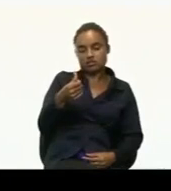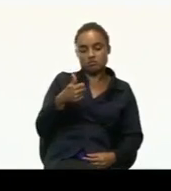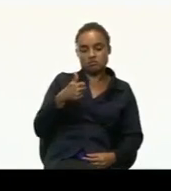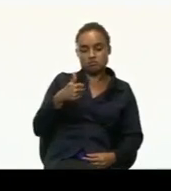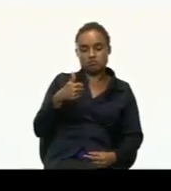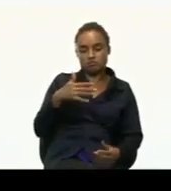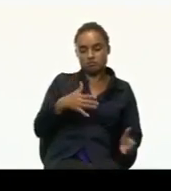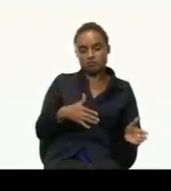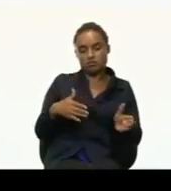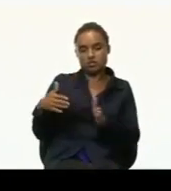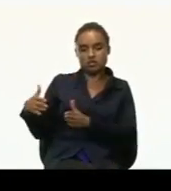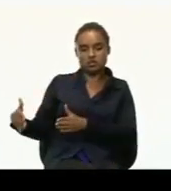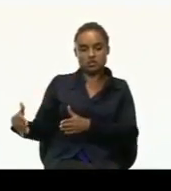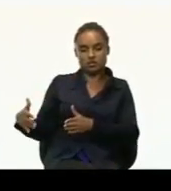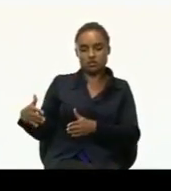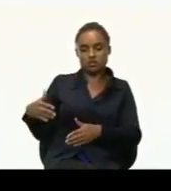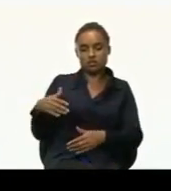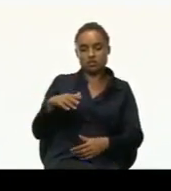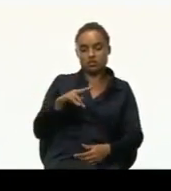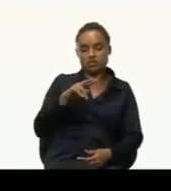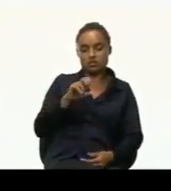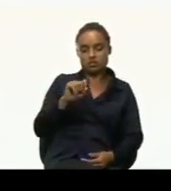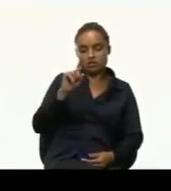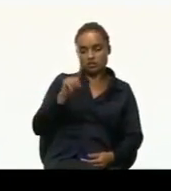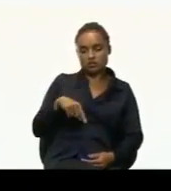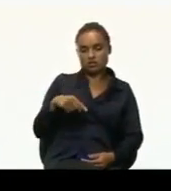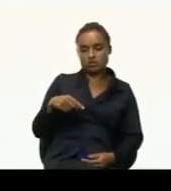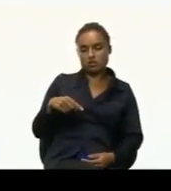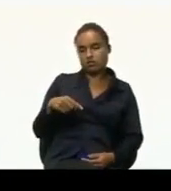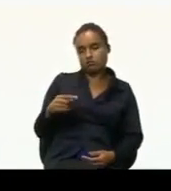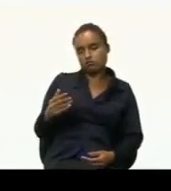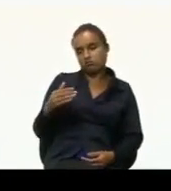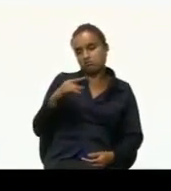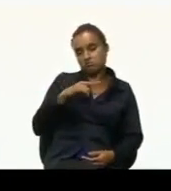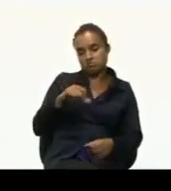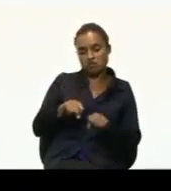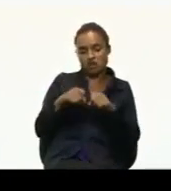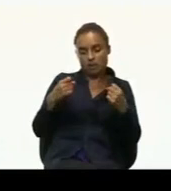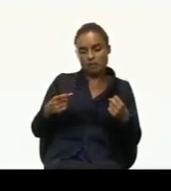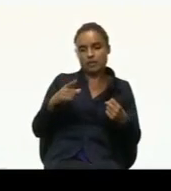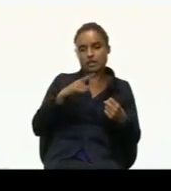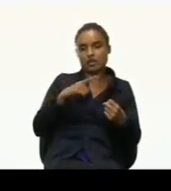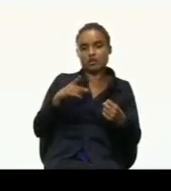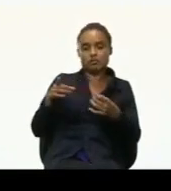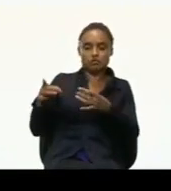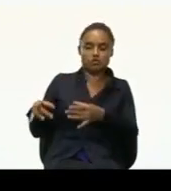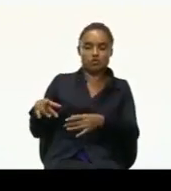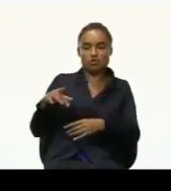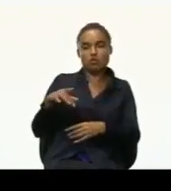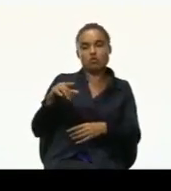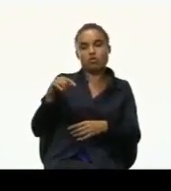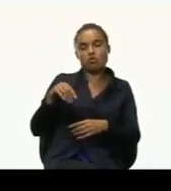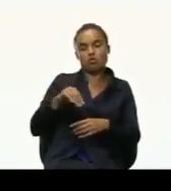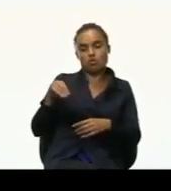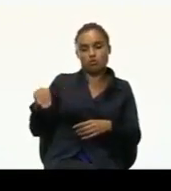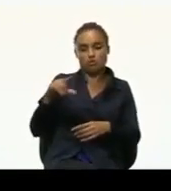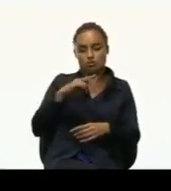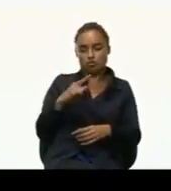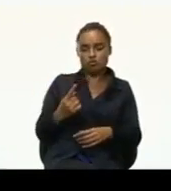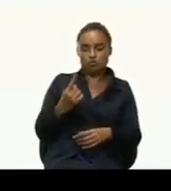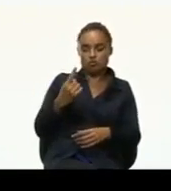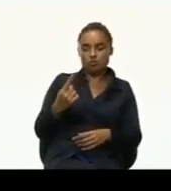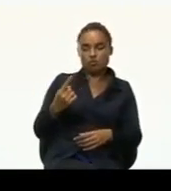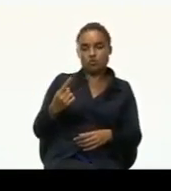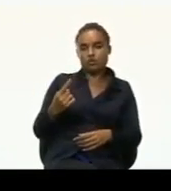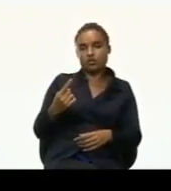comprar um vaso sanitário, quebrar ele no meio e pôr lá. Não, então a gente tem que arredondar para cima. Então, é uma